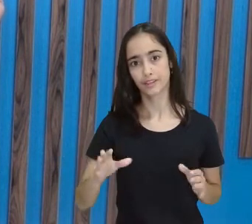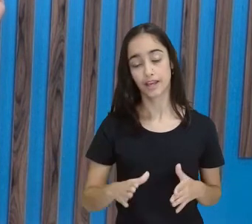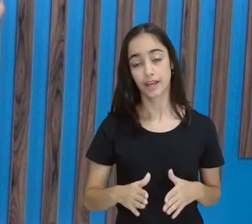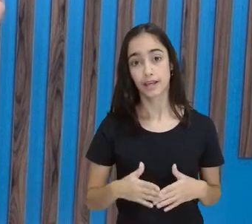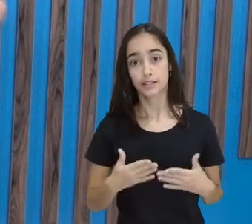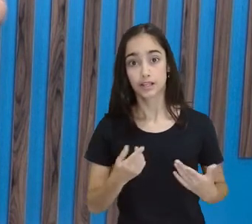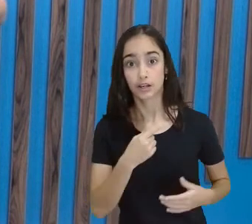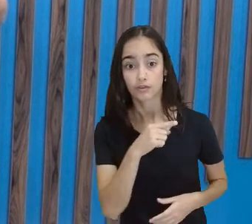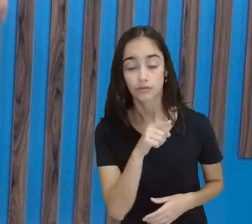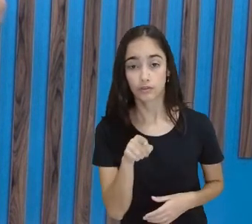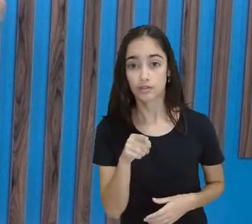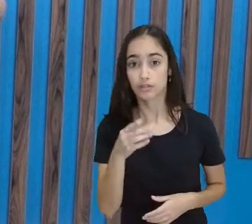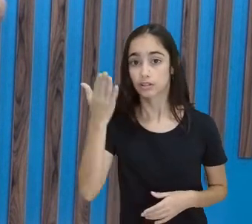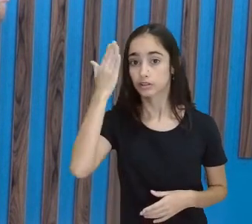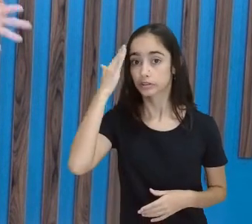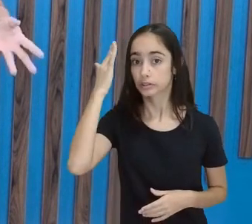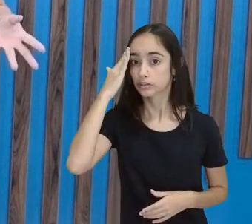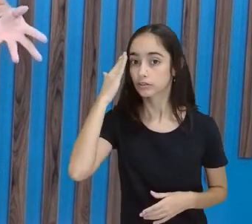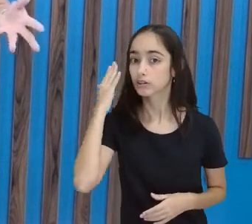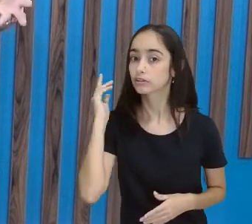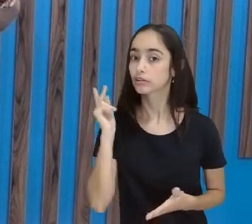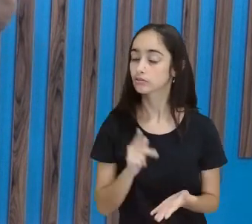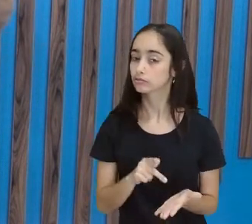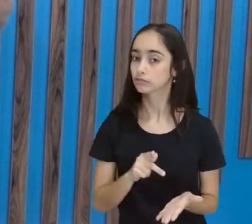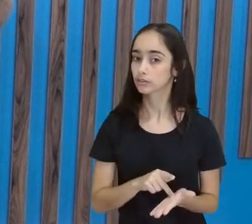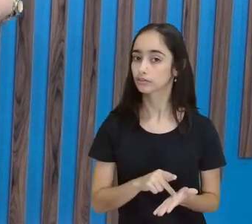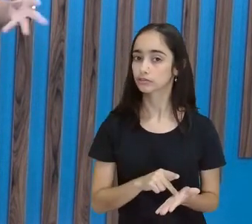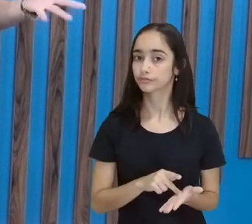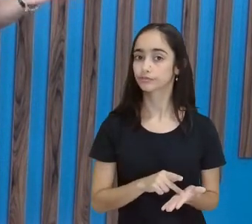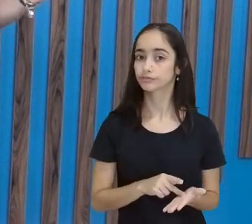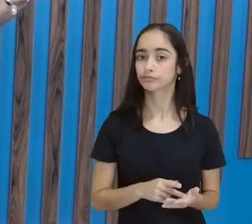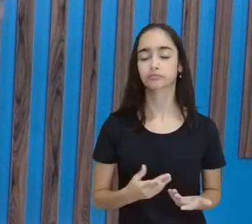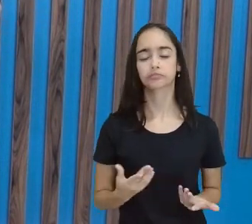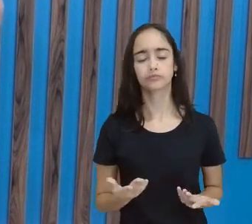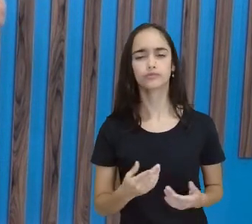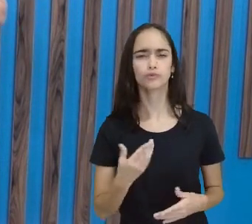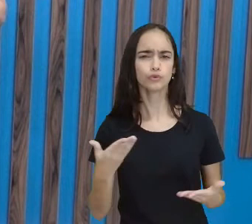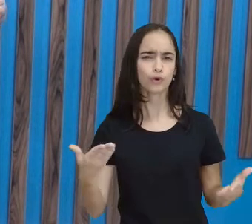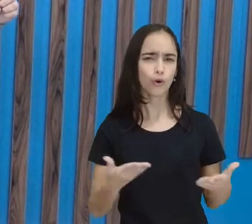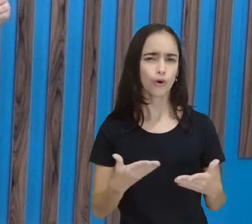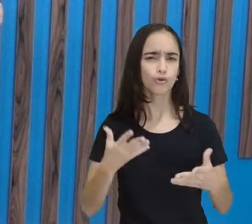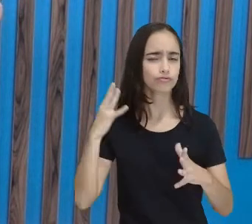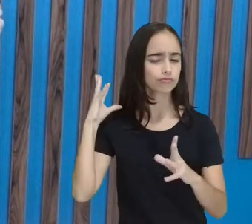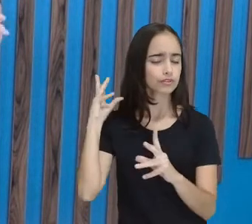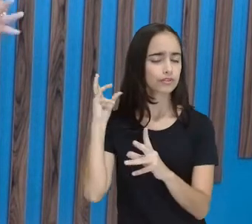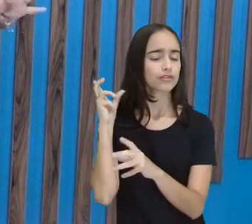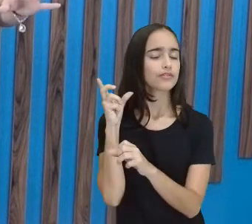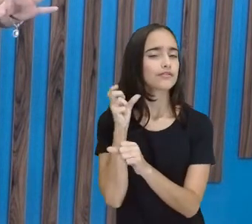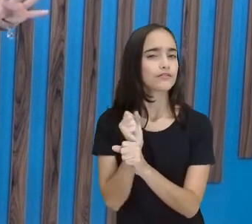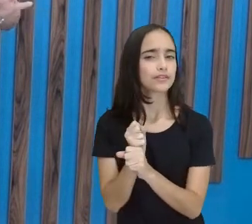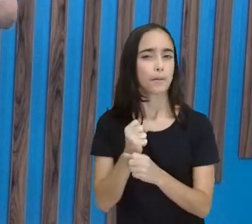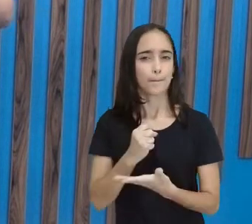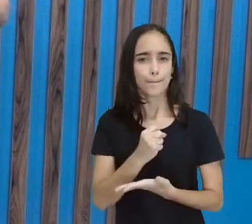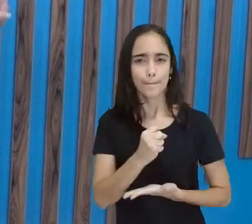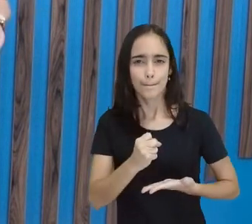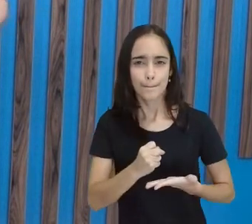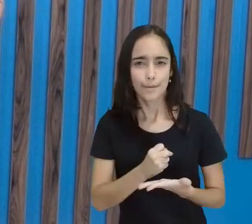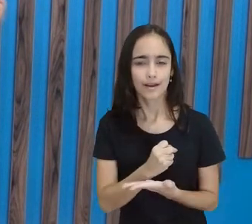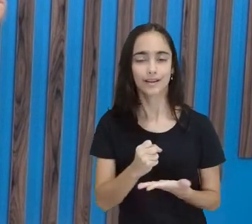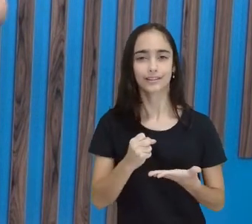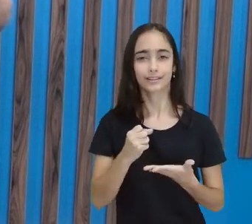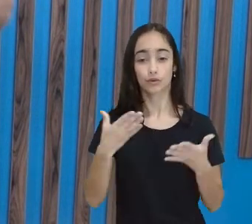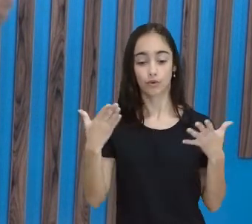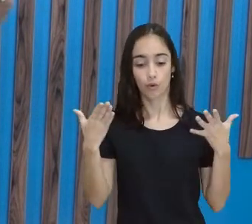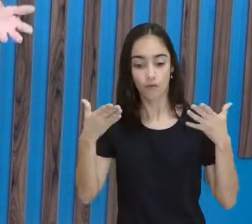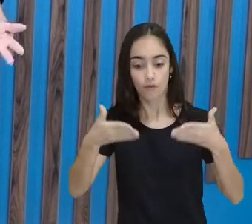prestaram atenção? Tenho certeza que sim. Então, hoje vai ser meio que uma revisãozinha básica, né? E a gente vai dando foco